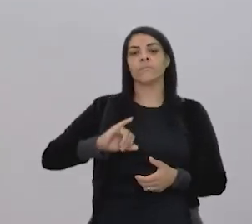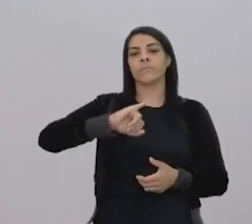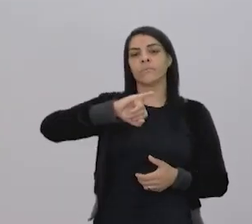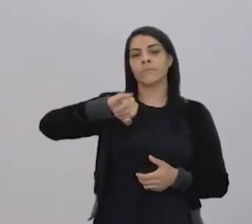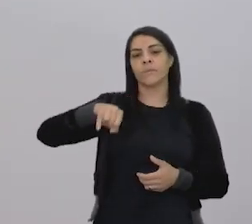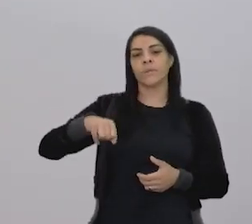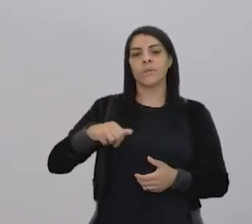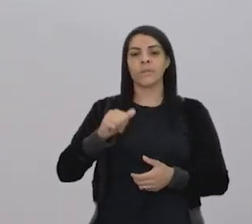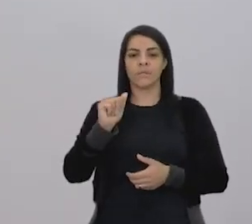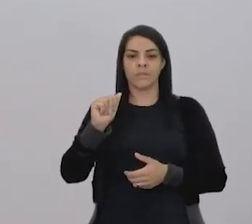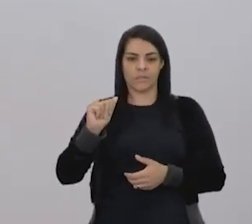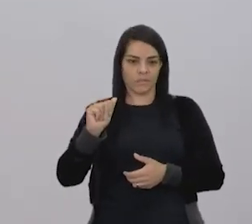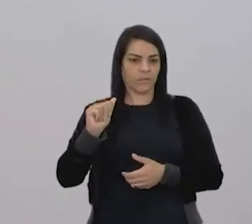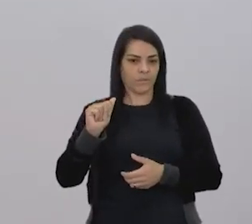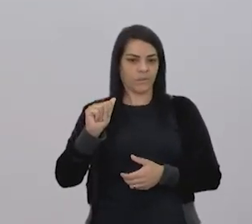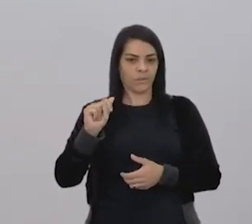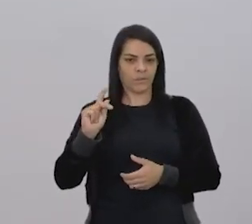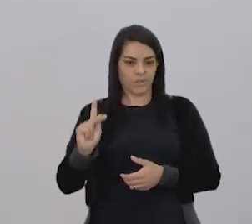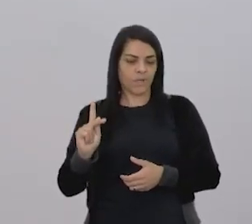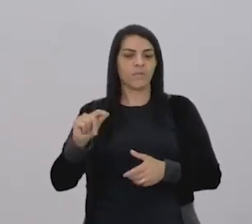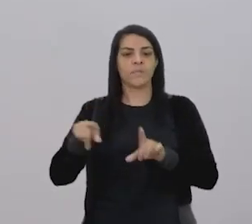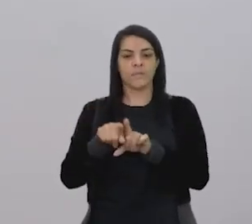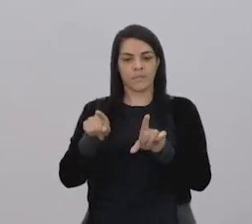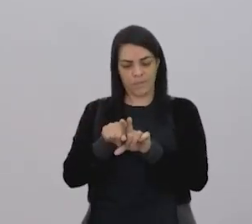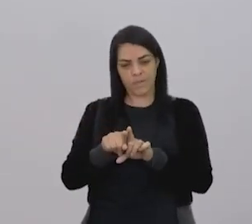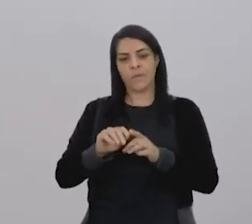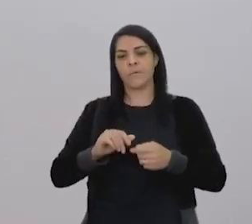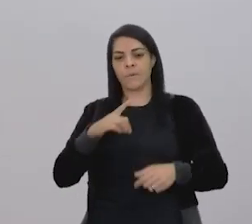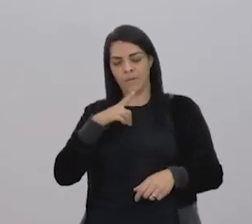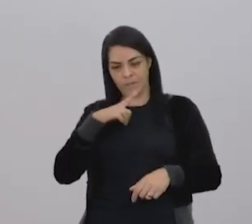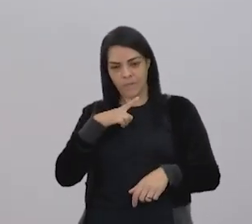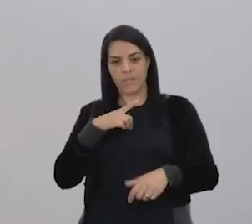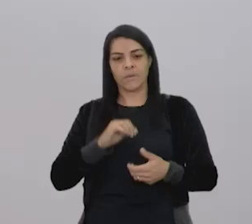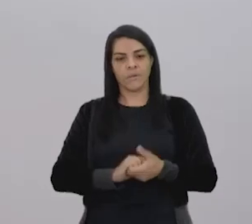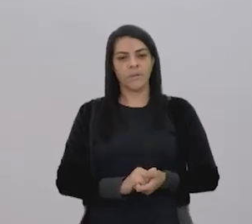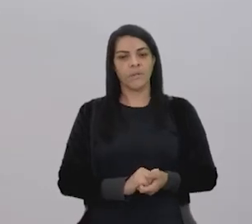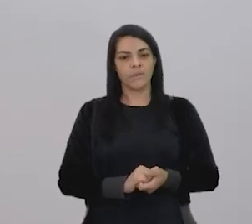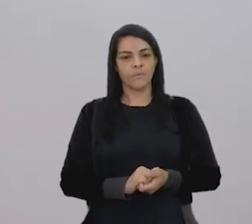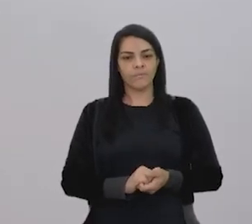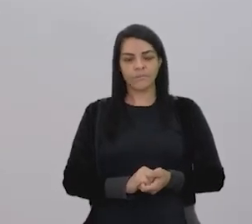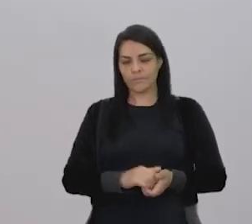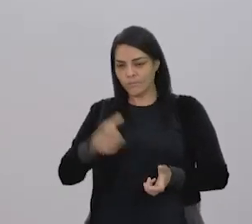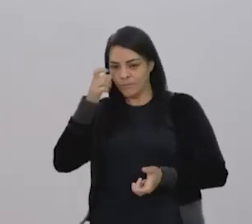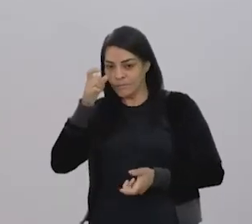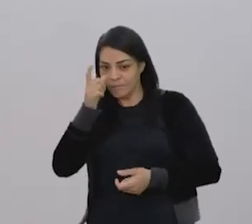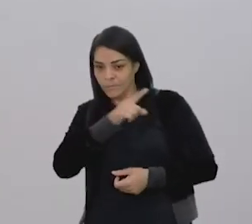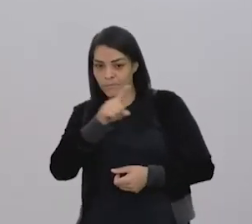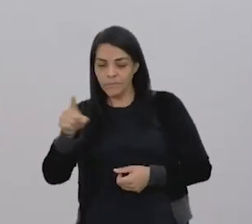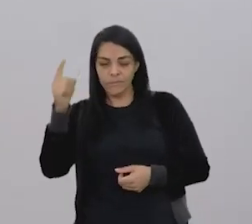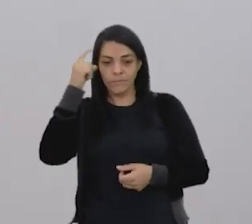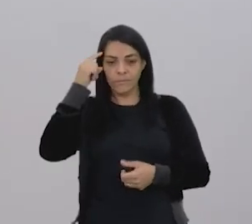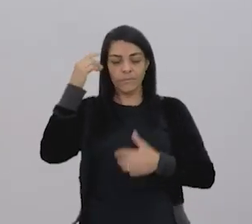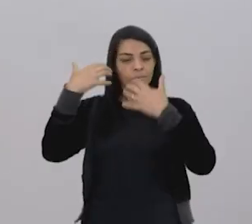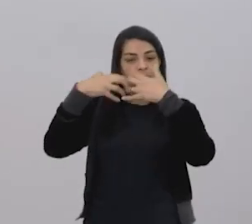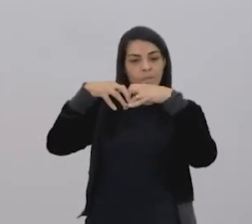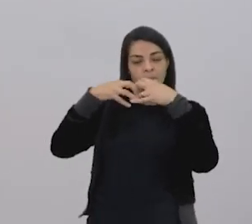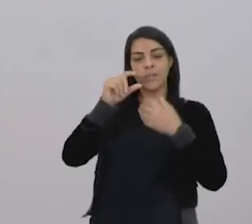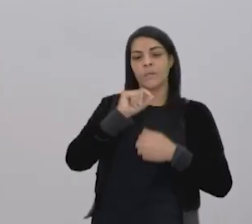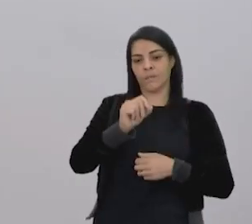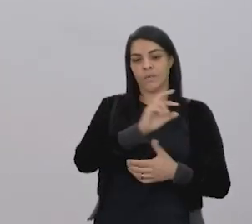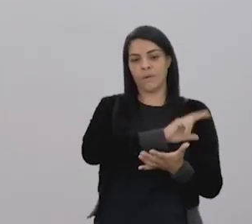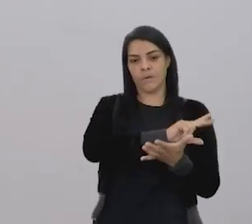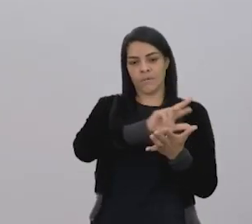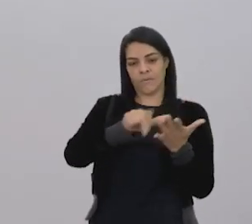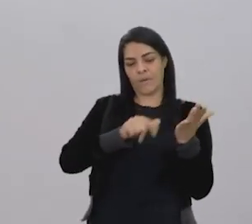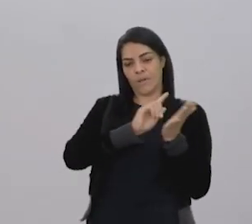também sofreu preconceito, também foi uma criação das comunidades negras. Então é interessante você parar para pensar que diversos